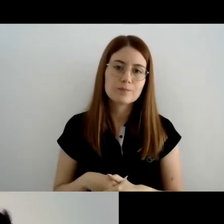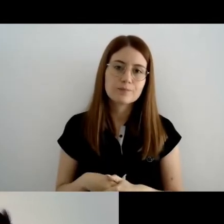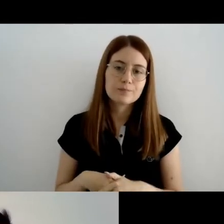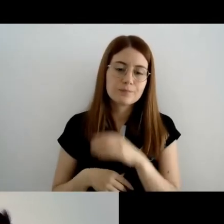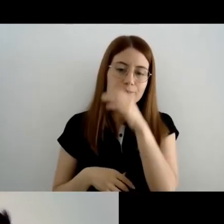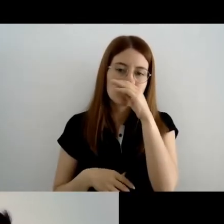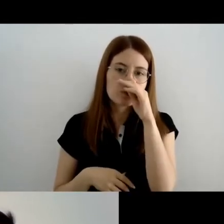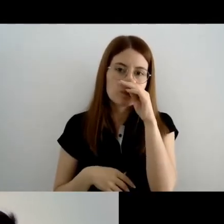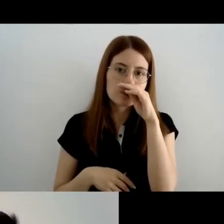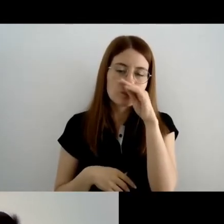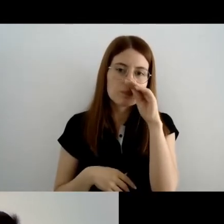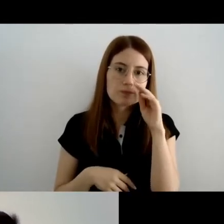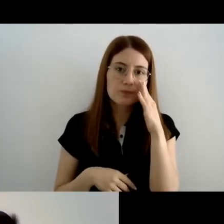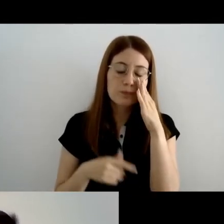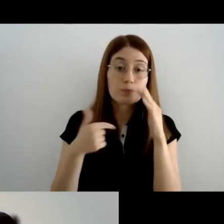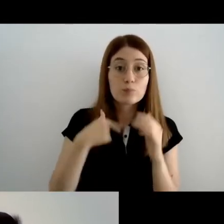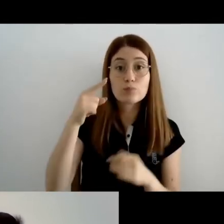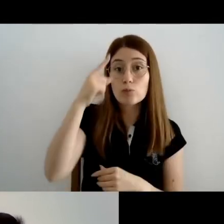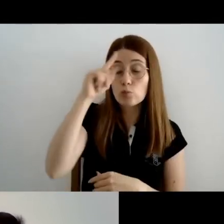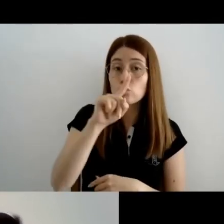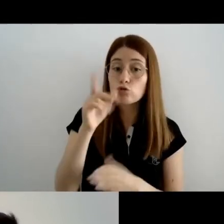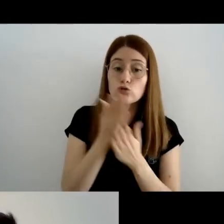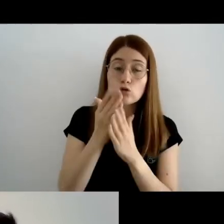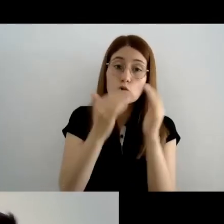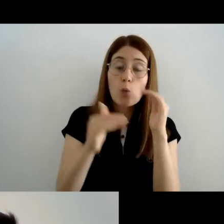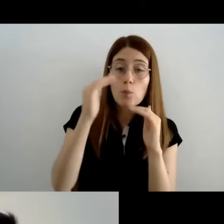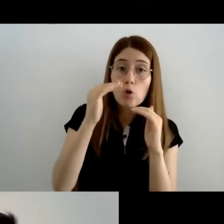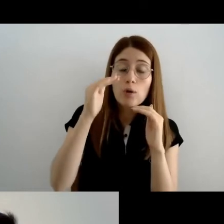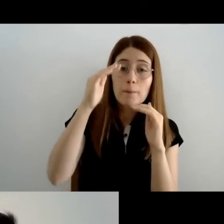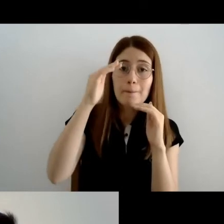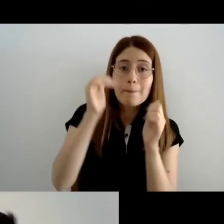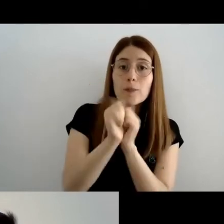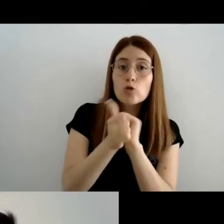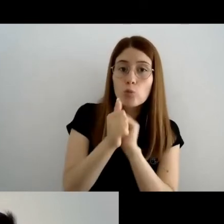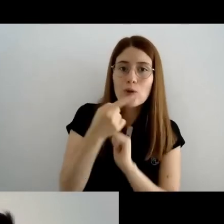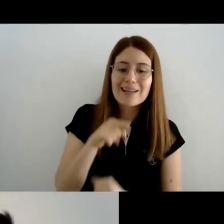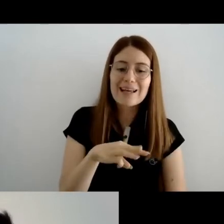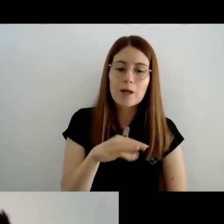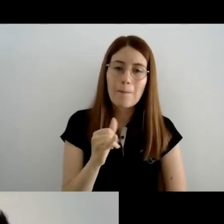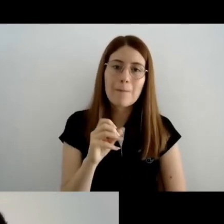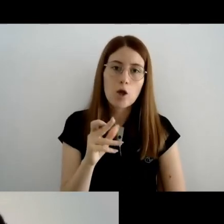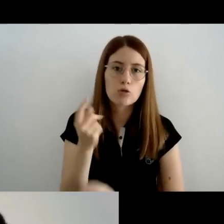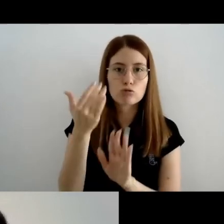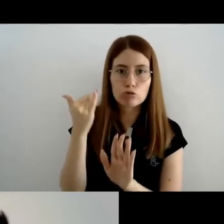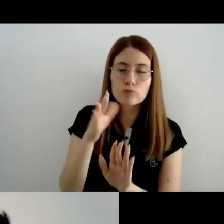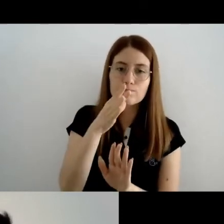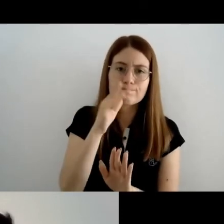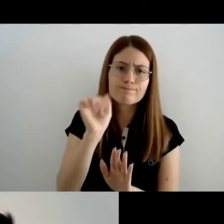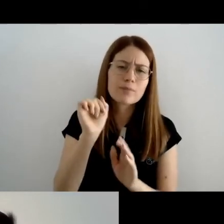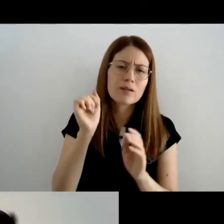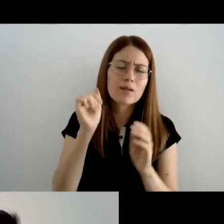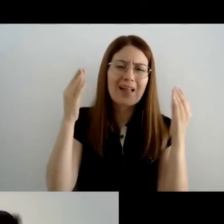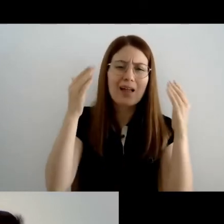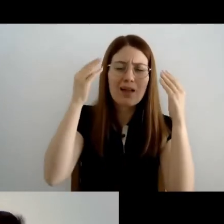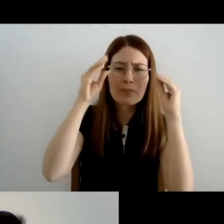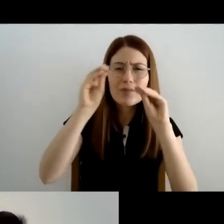Eu sou docente na Escola Superior de Desporto de Rio Maior, tal como o João Maia Abreu disse, sou subcoordenador da licenciatura em treino desportivo,